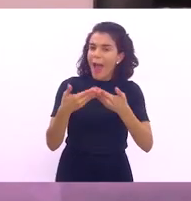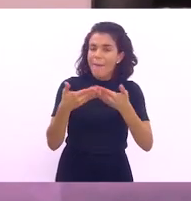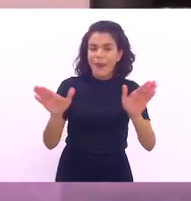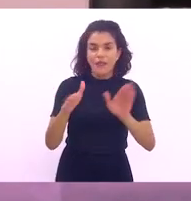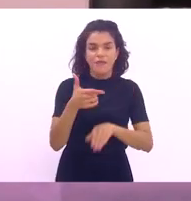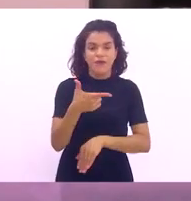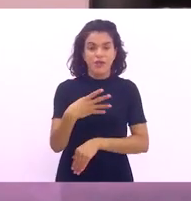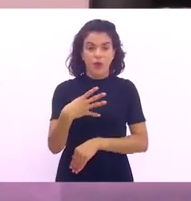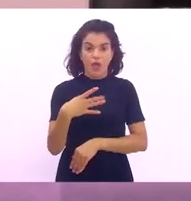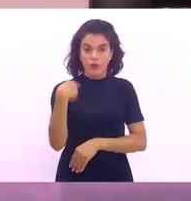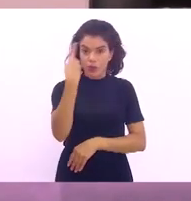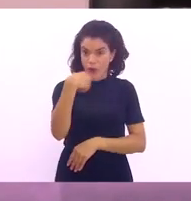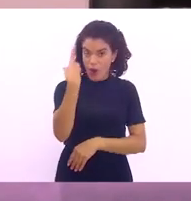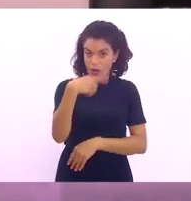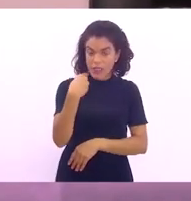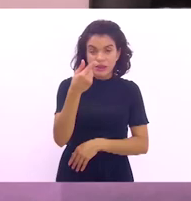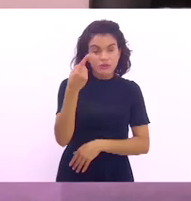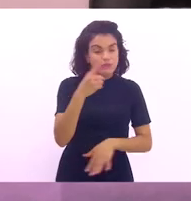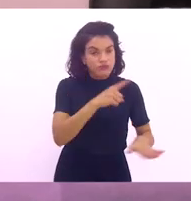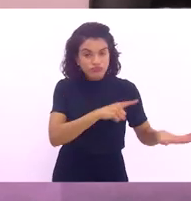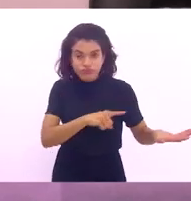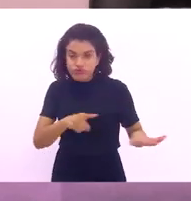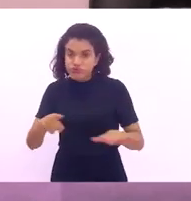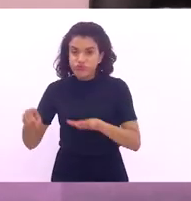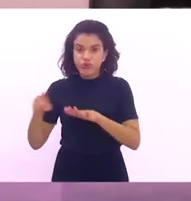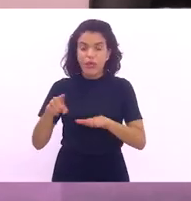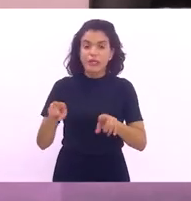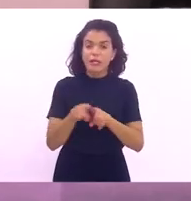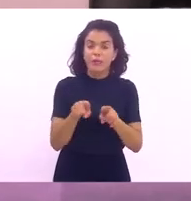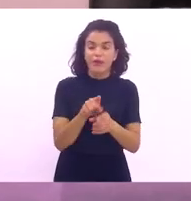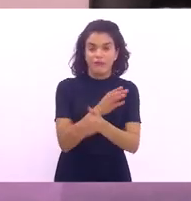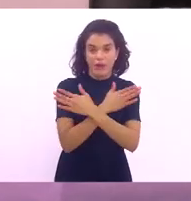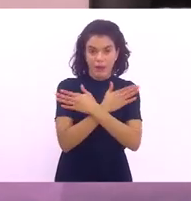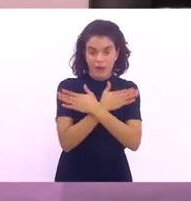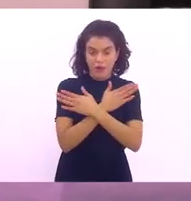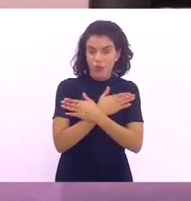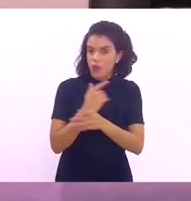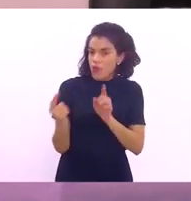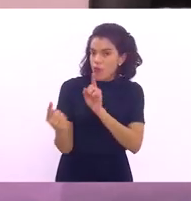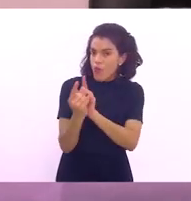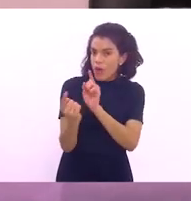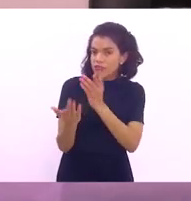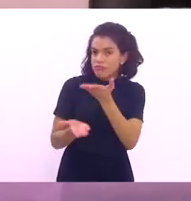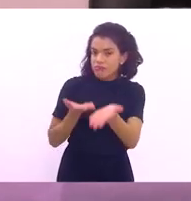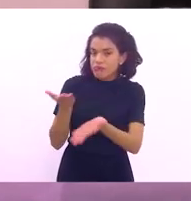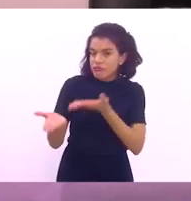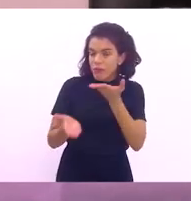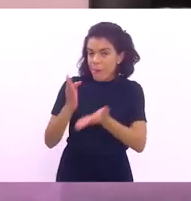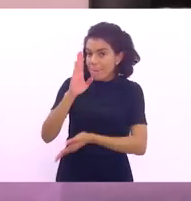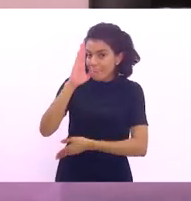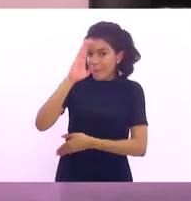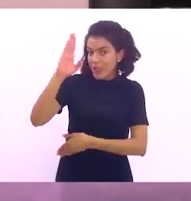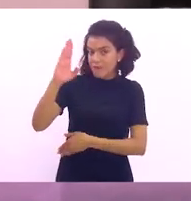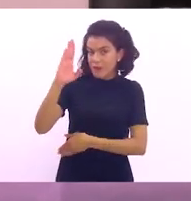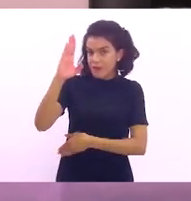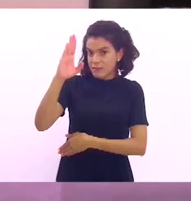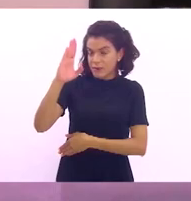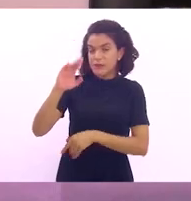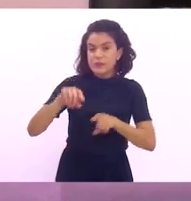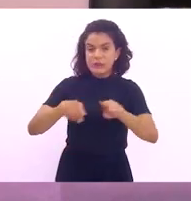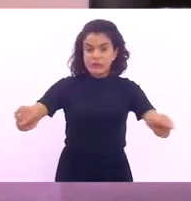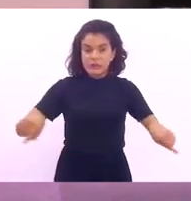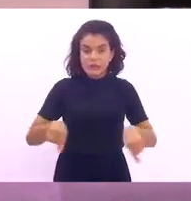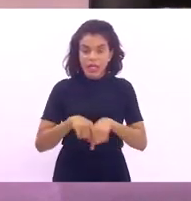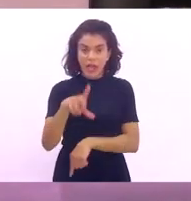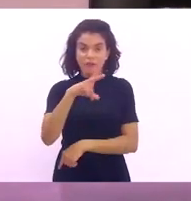sete dias por semana incluindo feriados esse atendimento deverá ser feito preferencialmente em